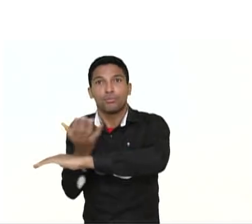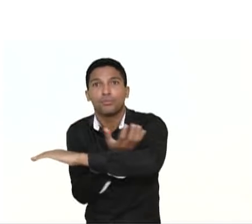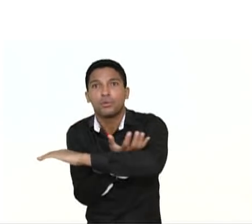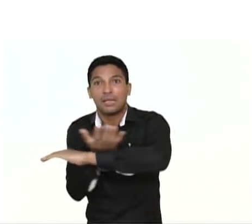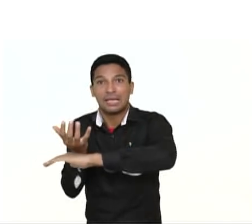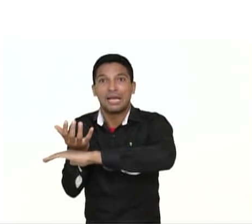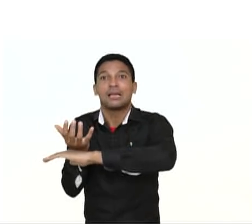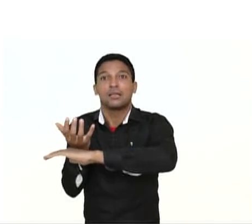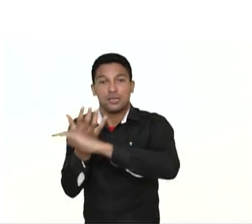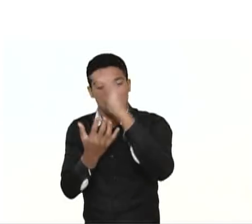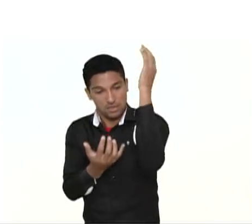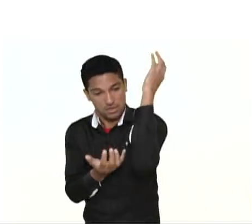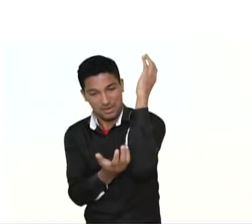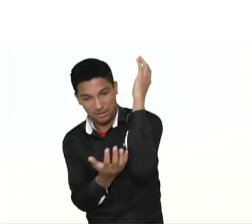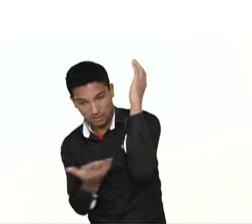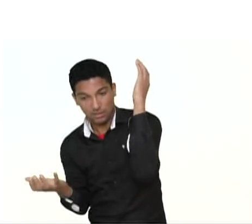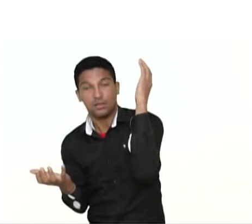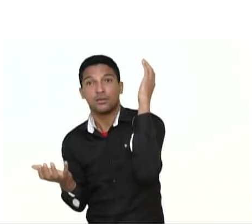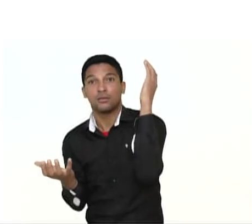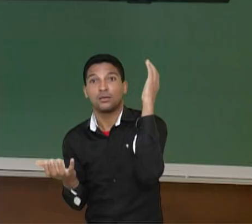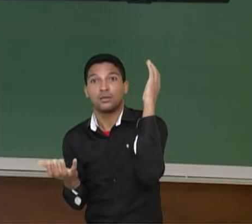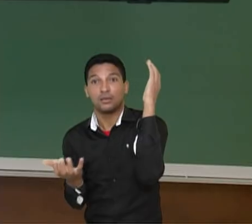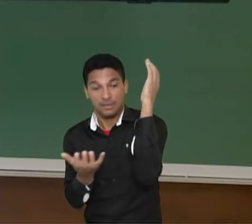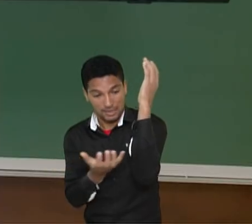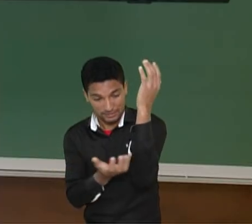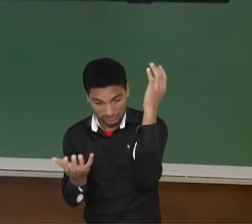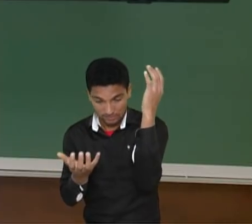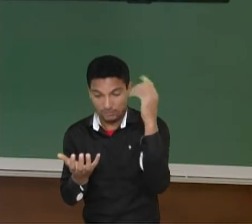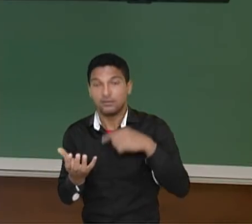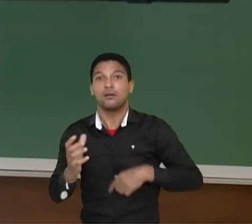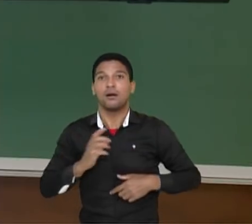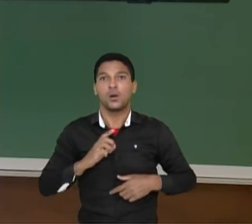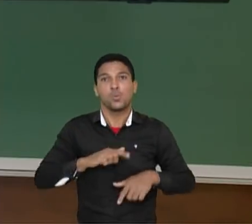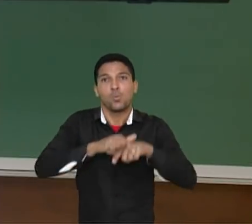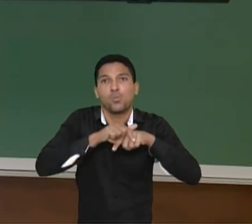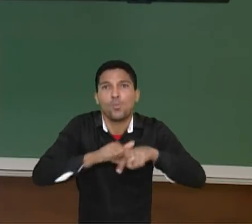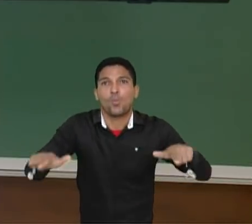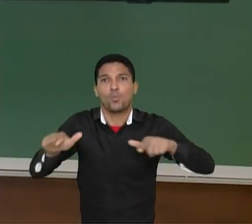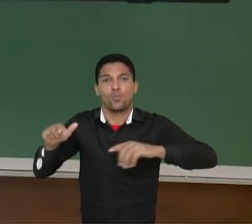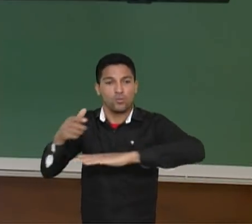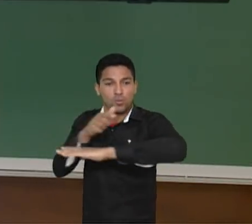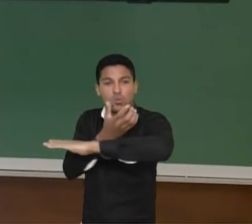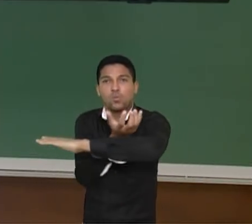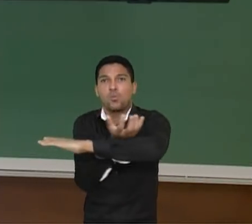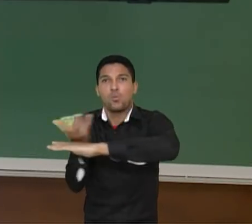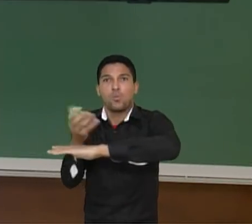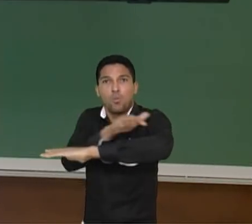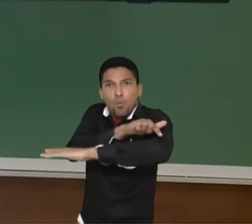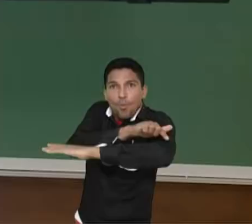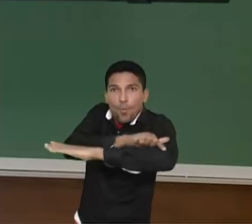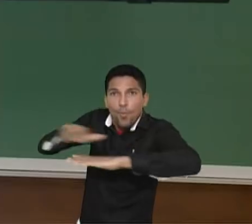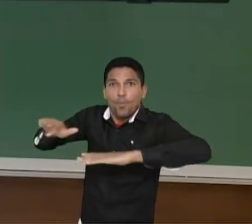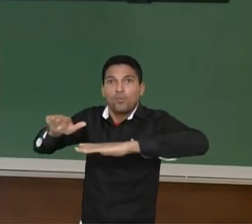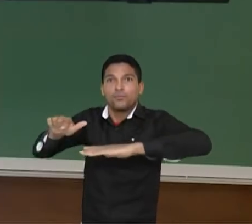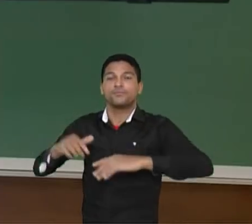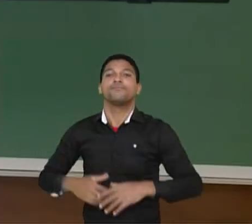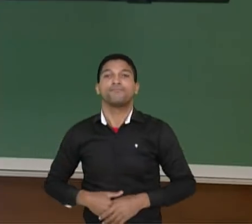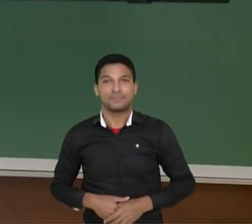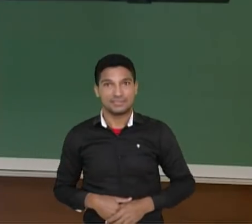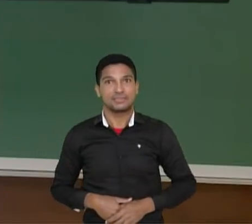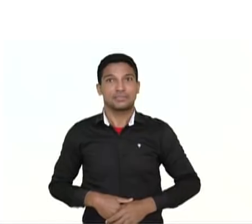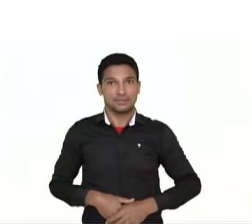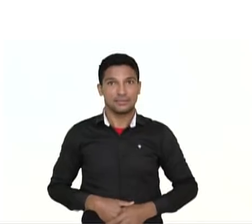e entre 40% a 50% de todas as árvores. Uma parte considerável da